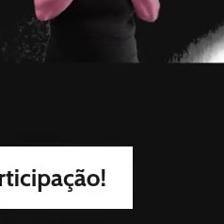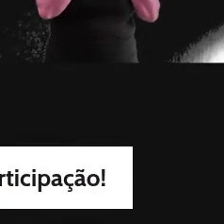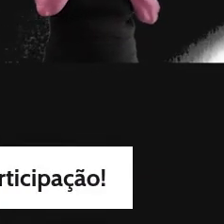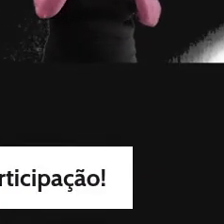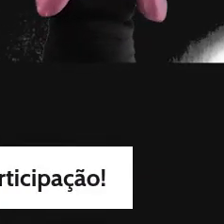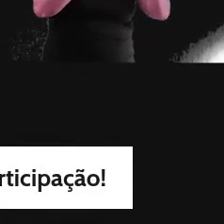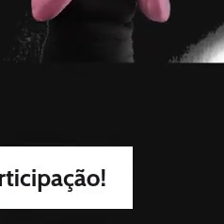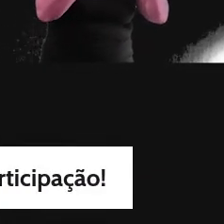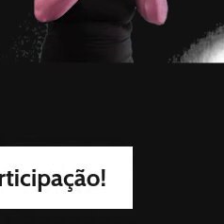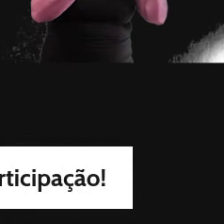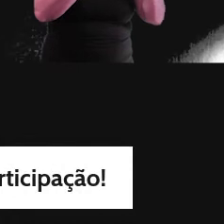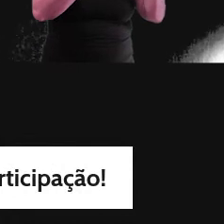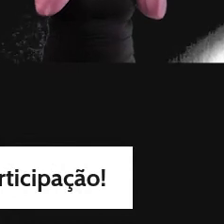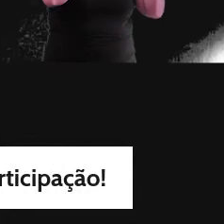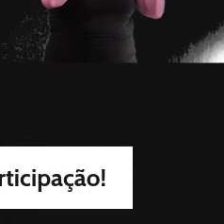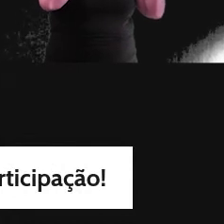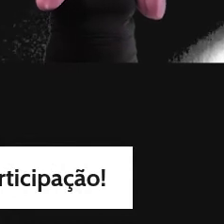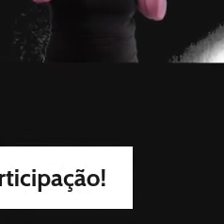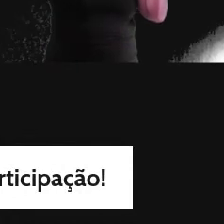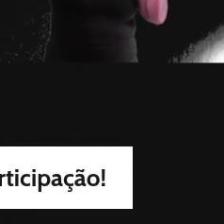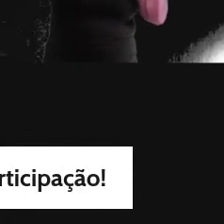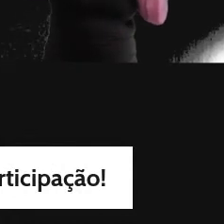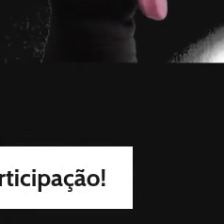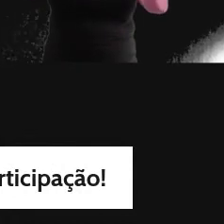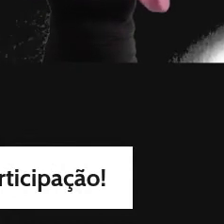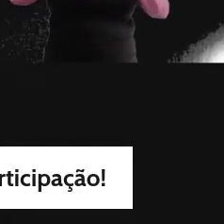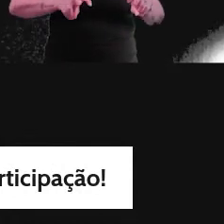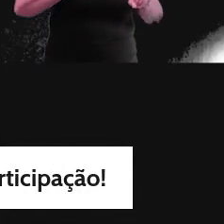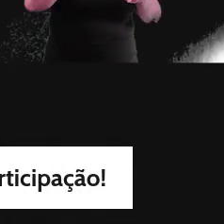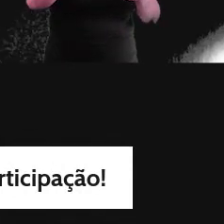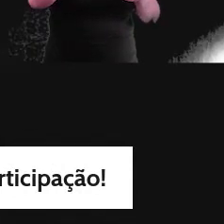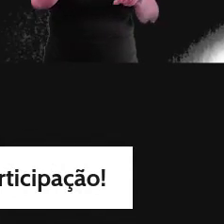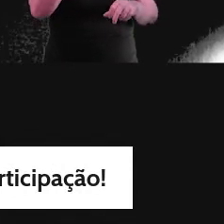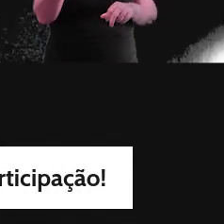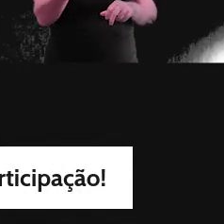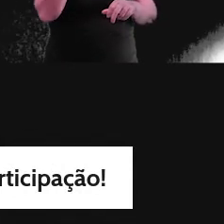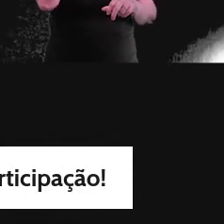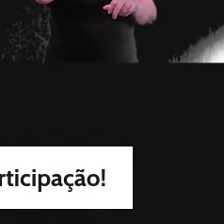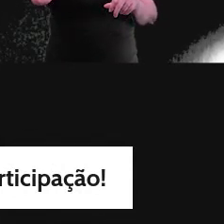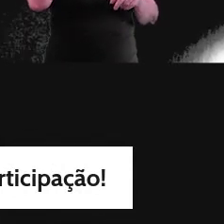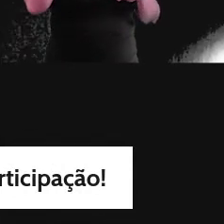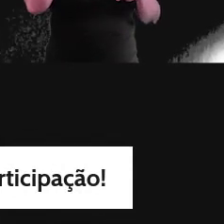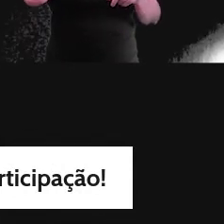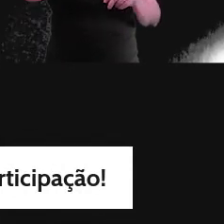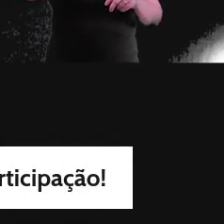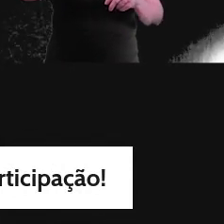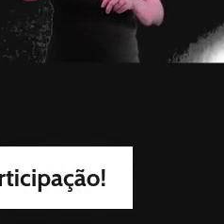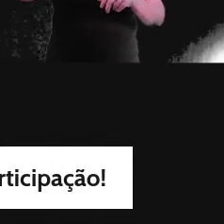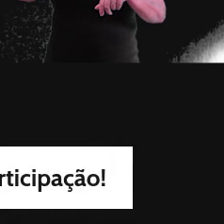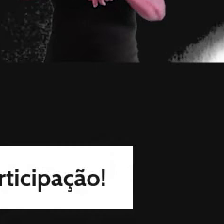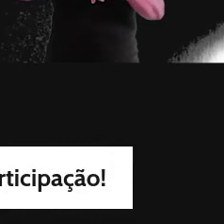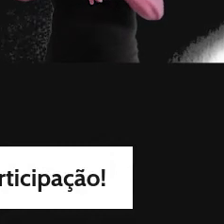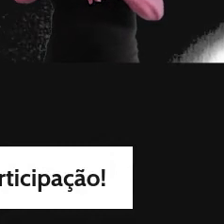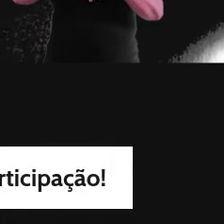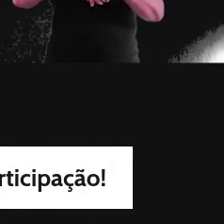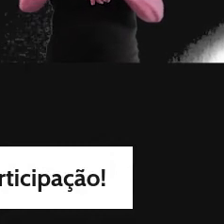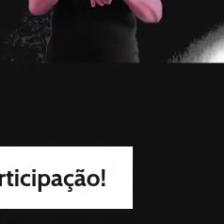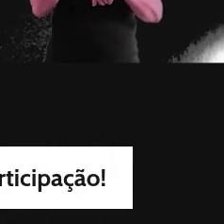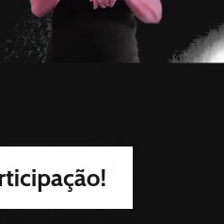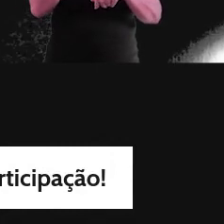pelo carinho também com que trataram essa temática que é central, principalmente em tempos em que nós vivemos de